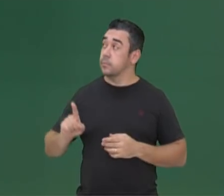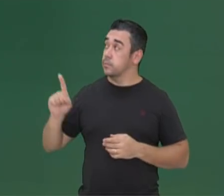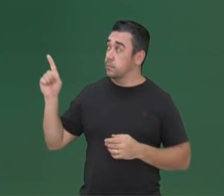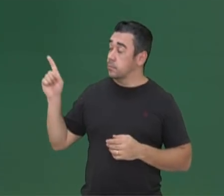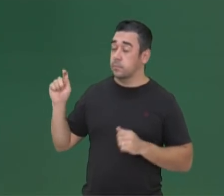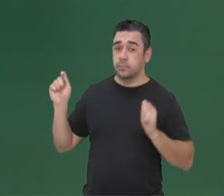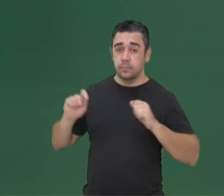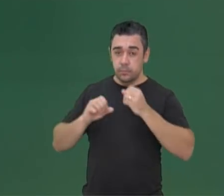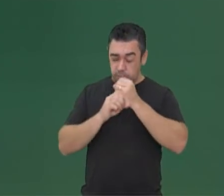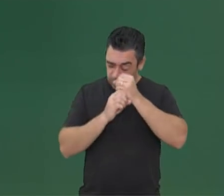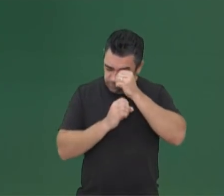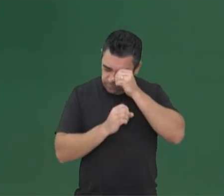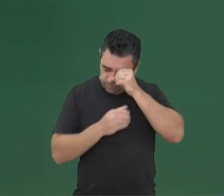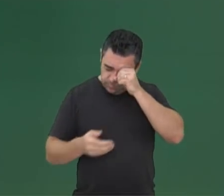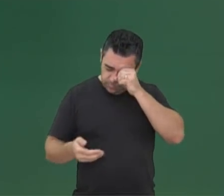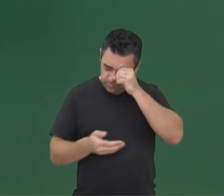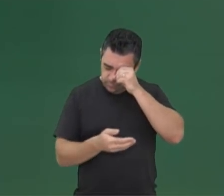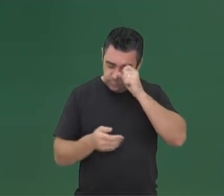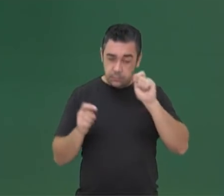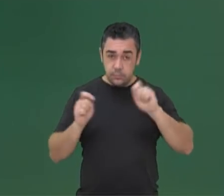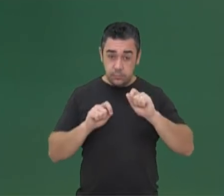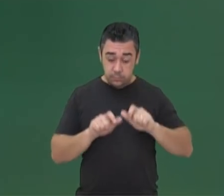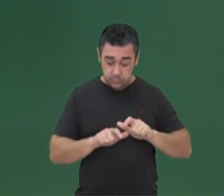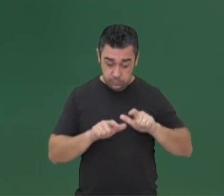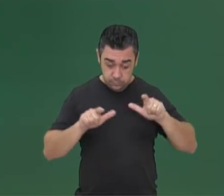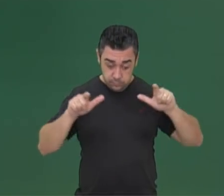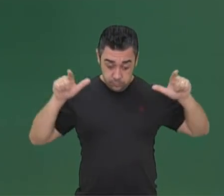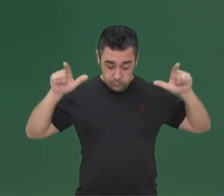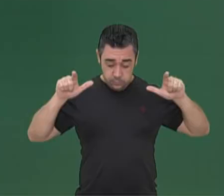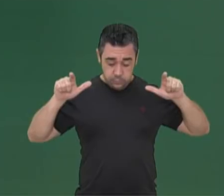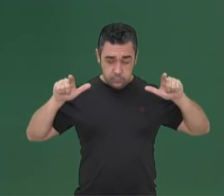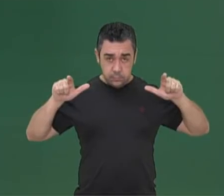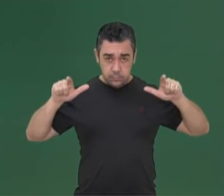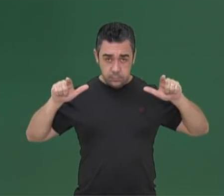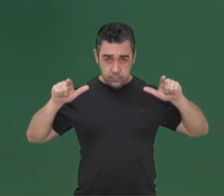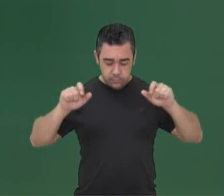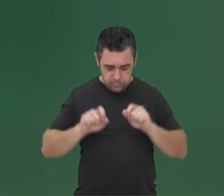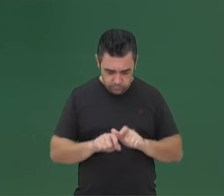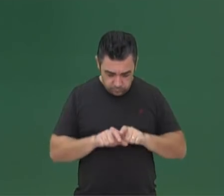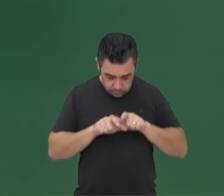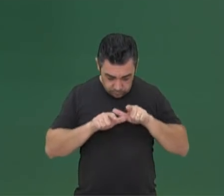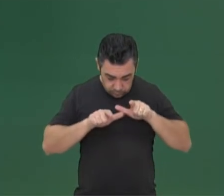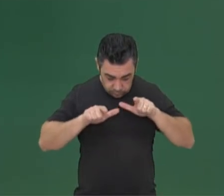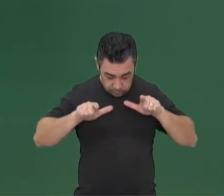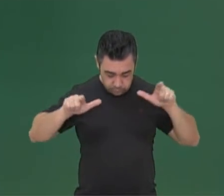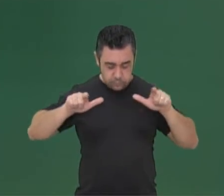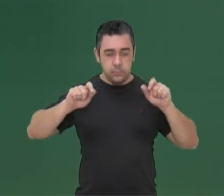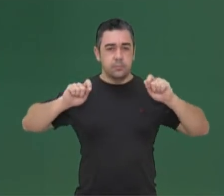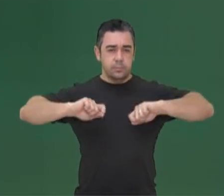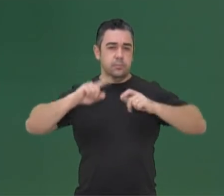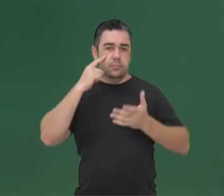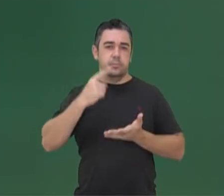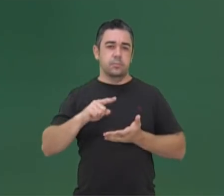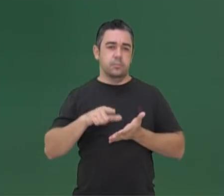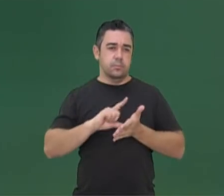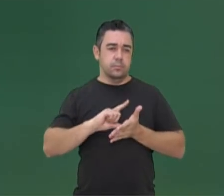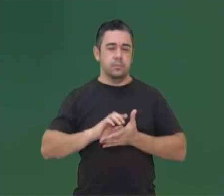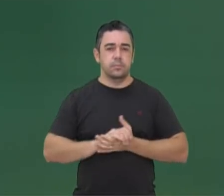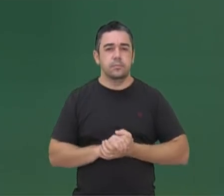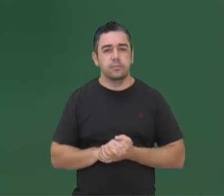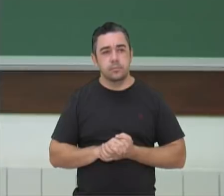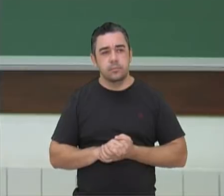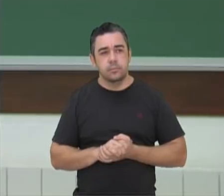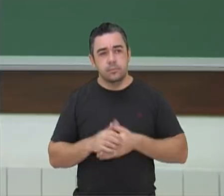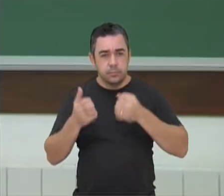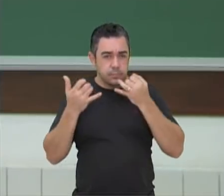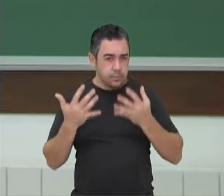instrumento, nós podemos ampliar muito mais aqueles seres que nós vimos anteriormente. Então